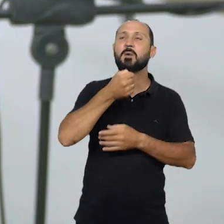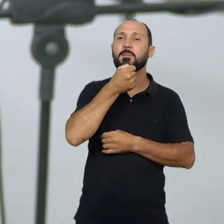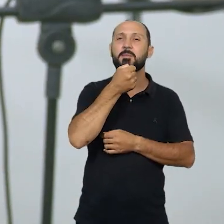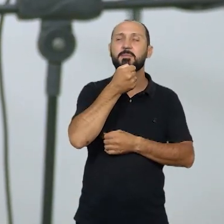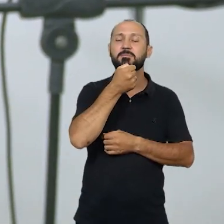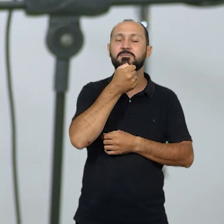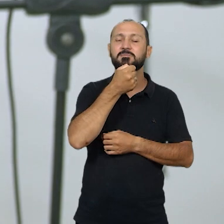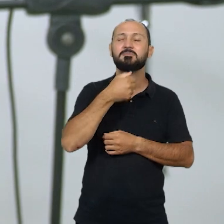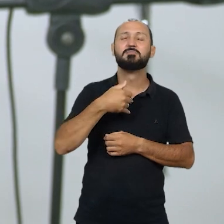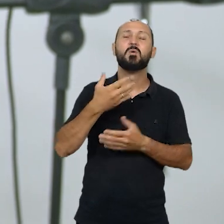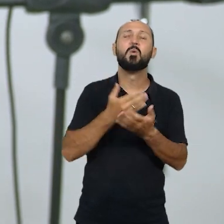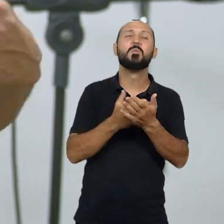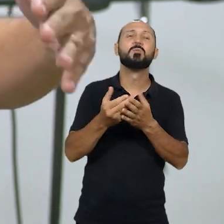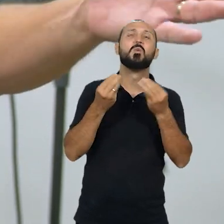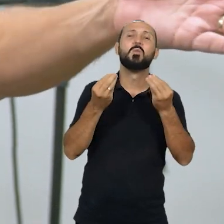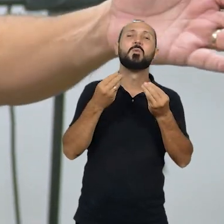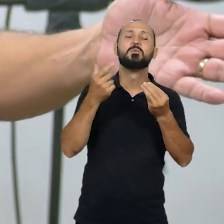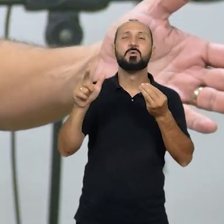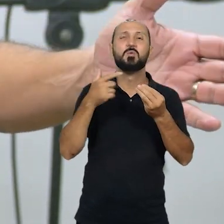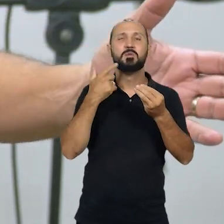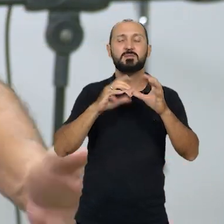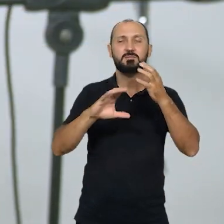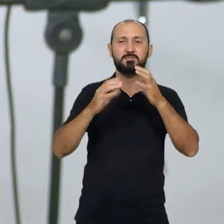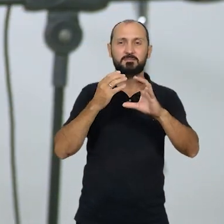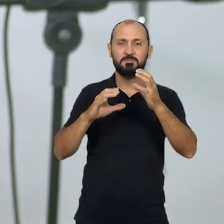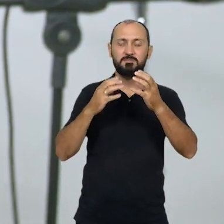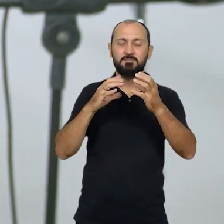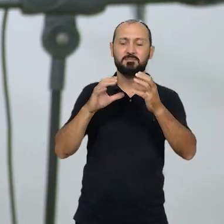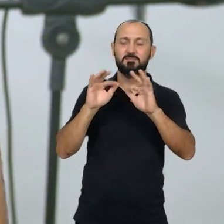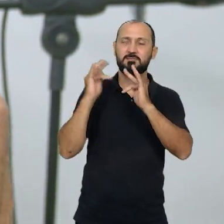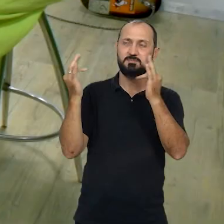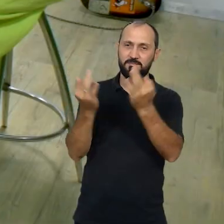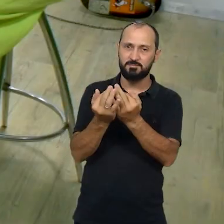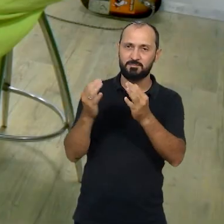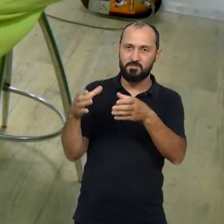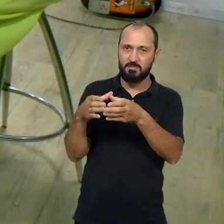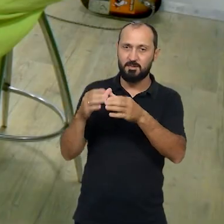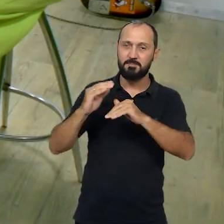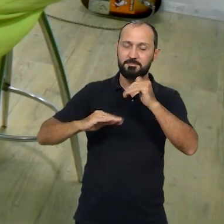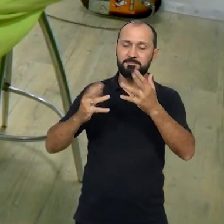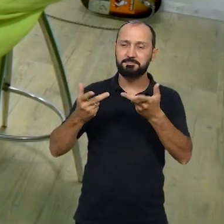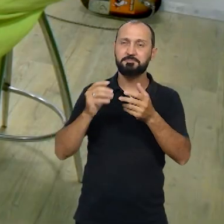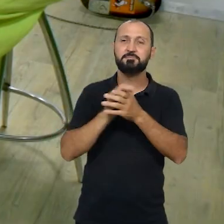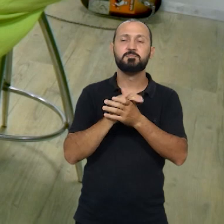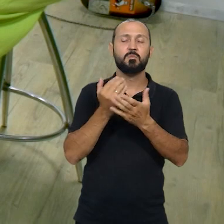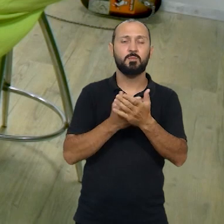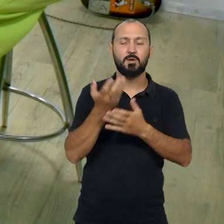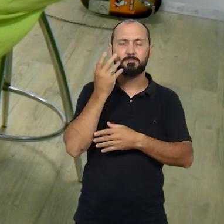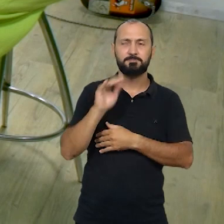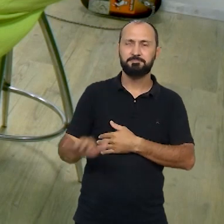brincadeira de colocar os ritmos, principalmente ritmos brasileiros, nas músicas, que é o